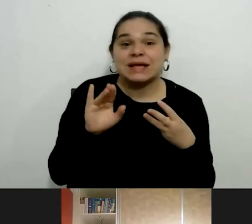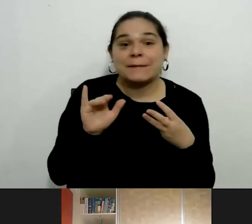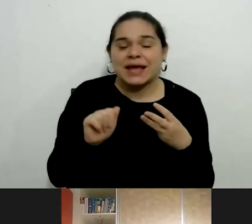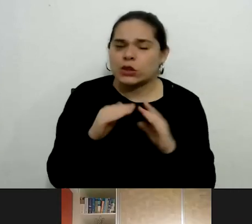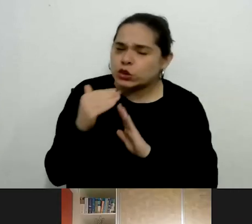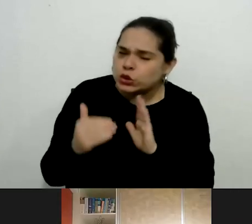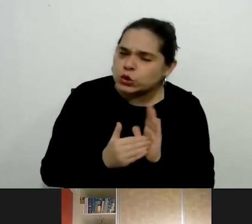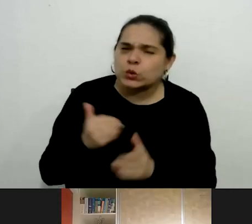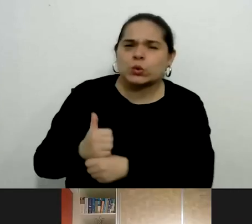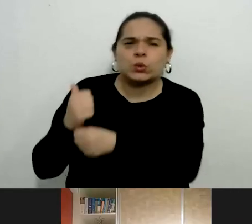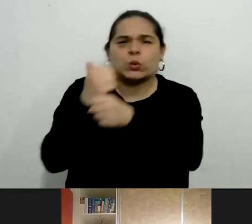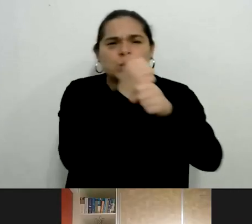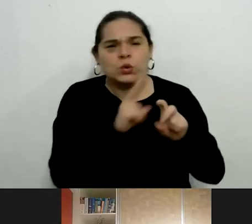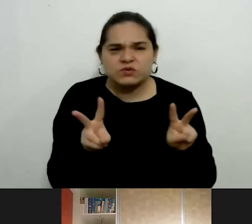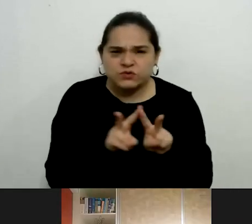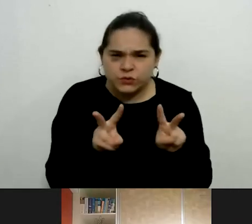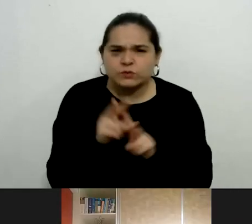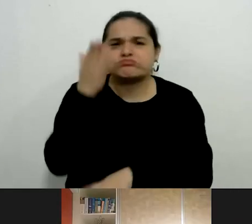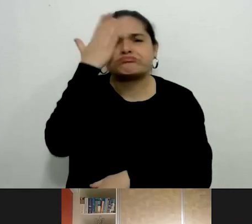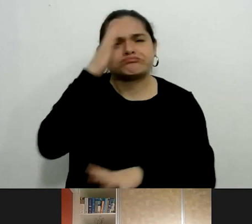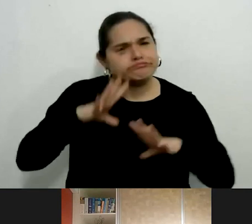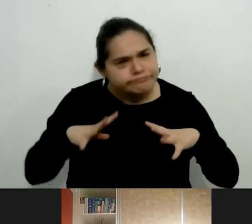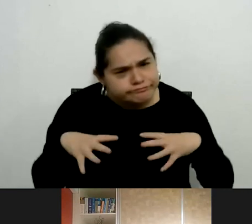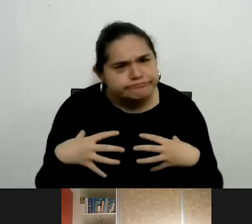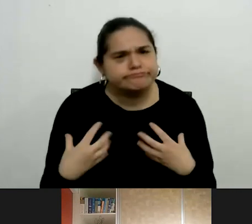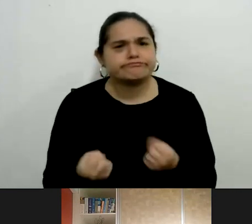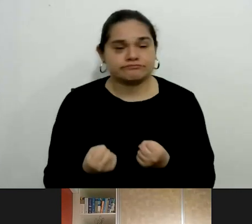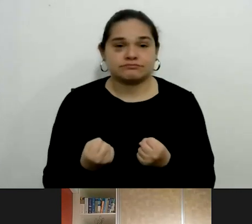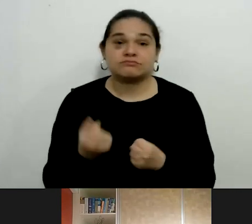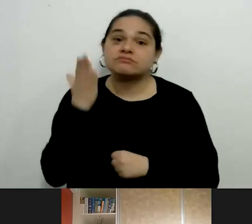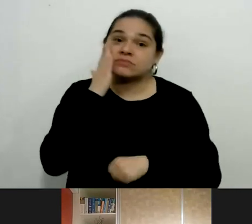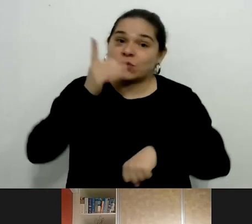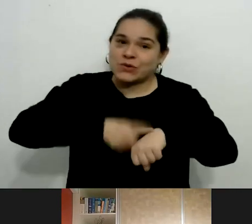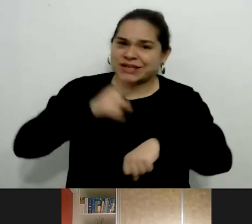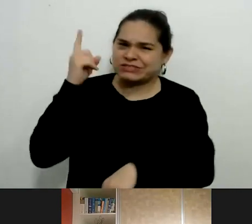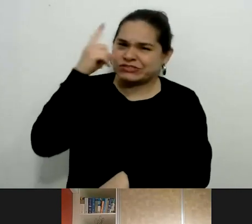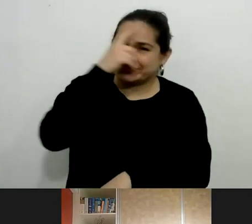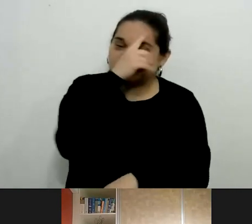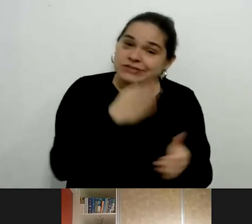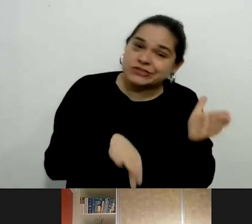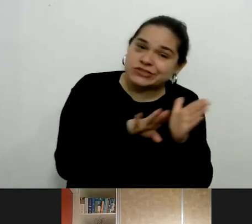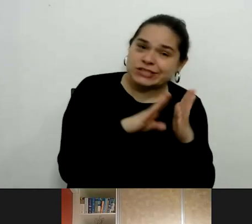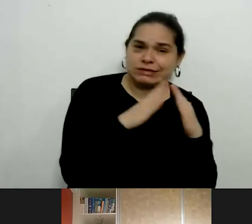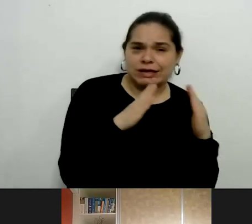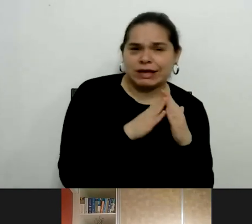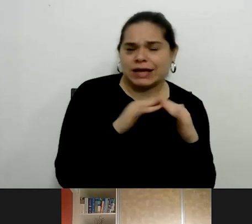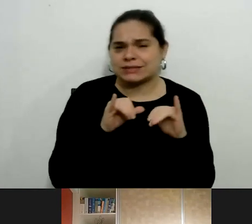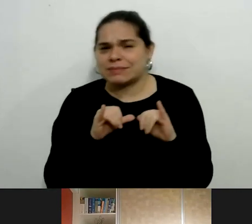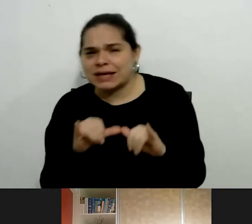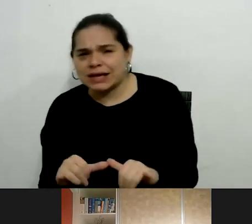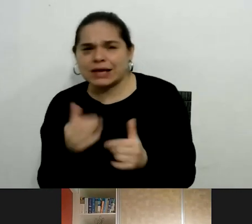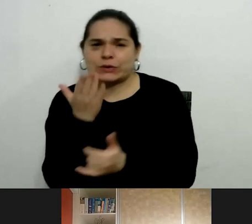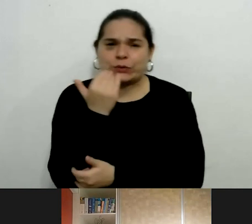porque a gente sabe que vocês se esforçam e também sabemos que é um horário difícil, eles estão chegando em casa, tem mercado para fazer, enfim,